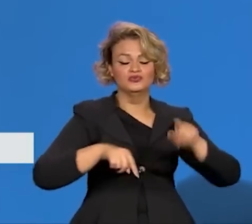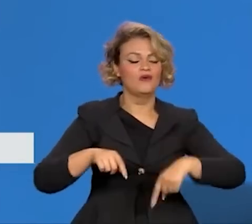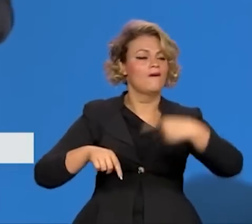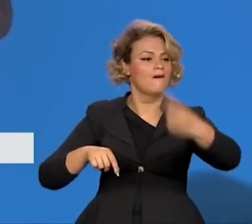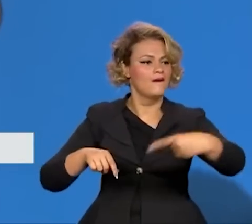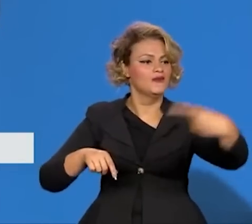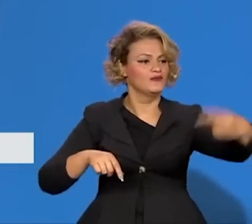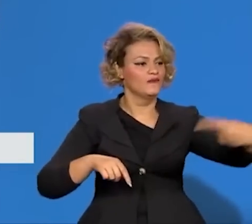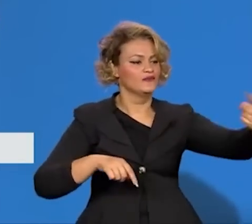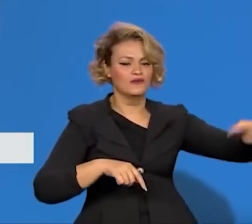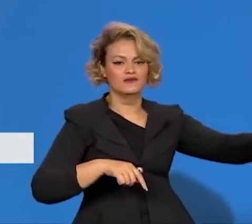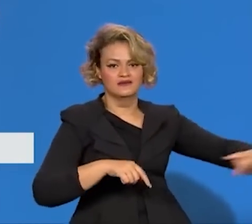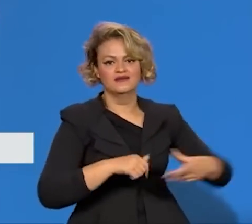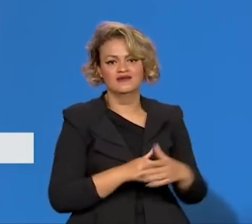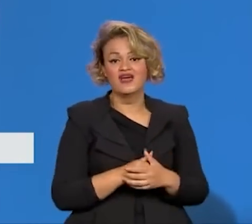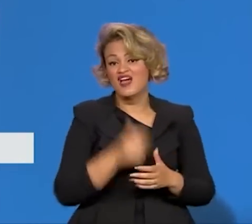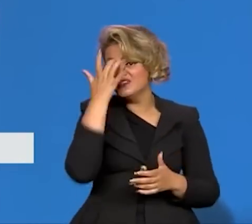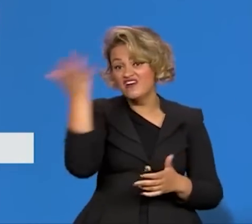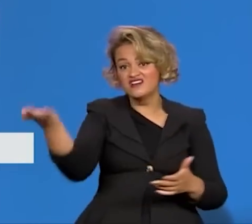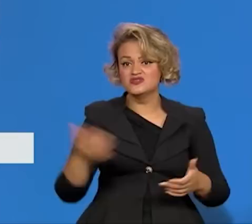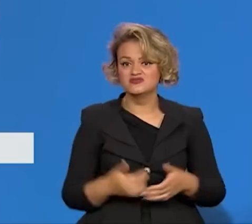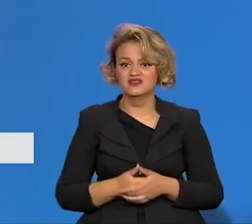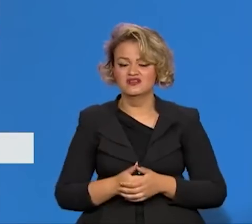países europeus. É muito mais fácil.